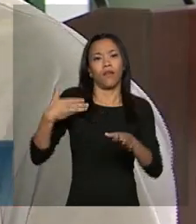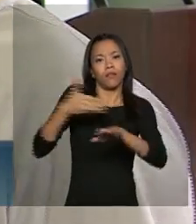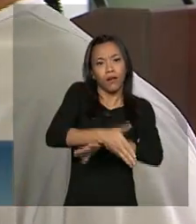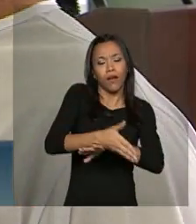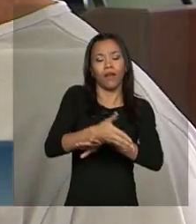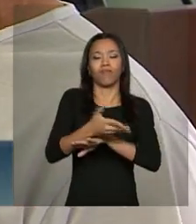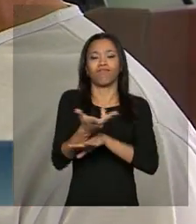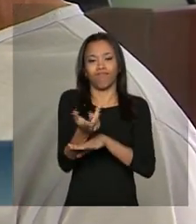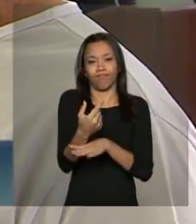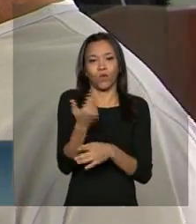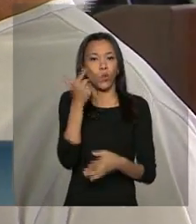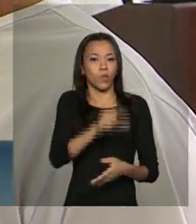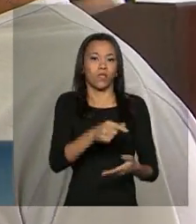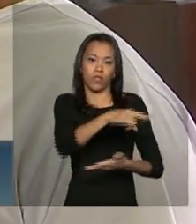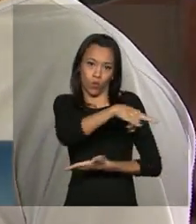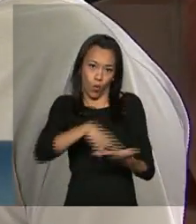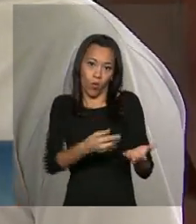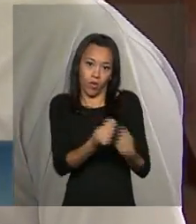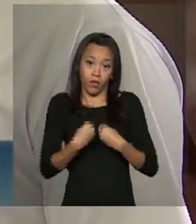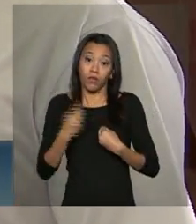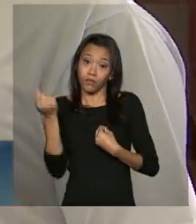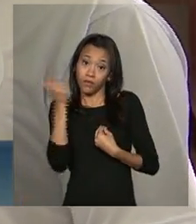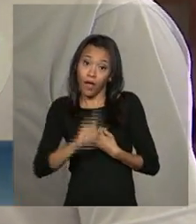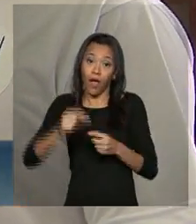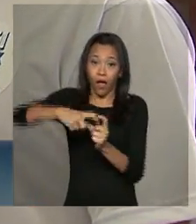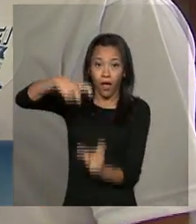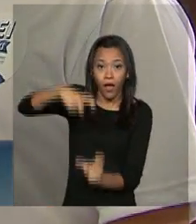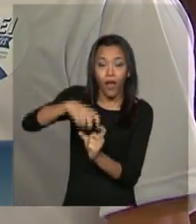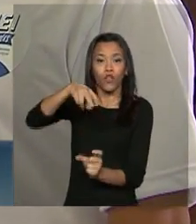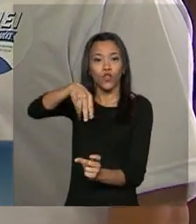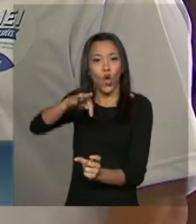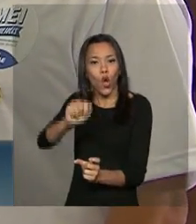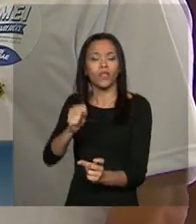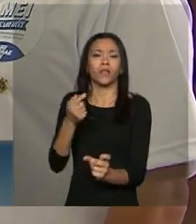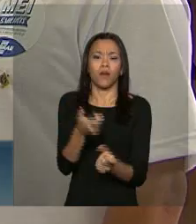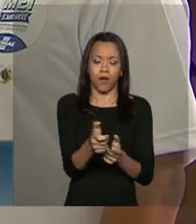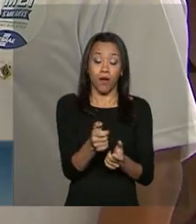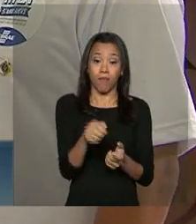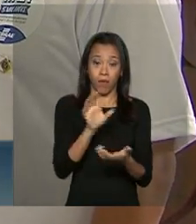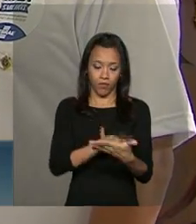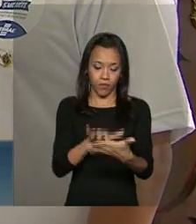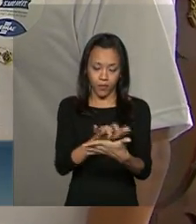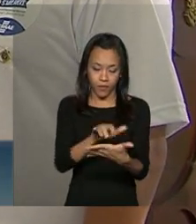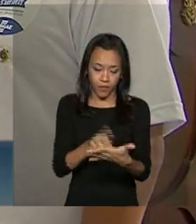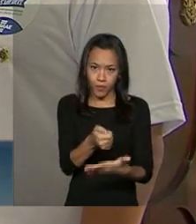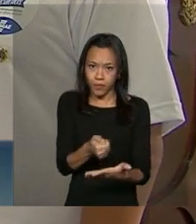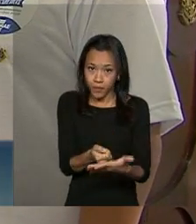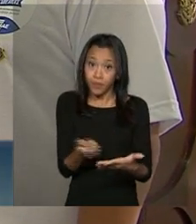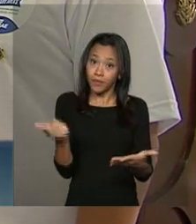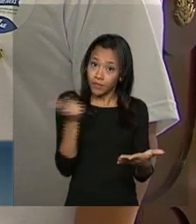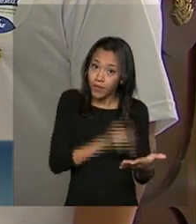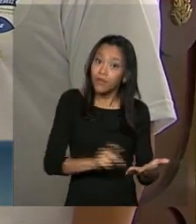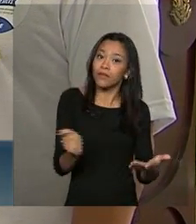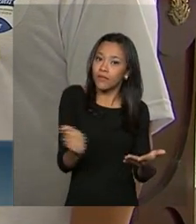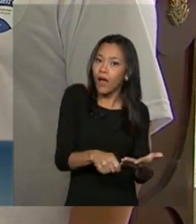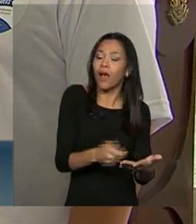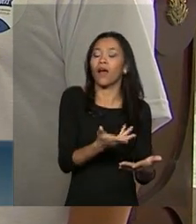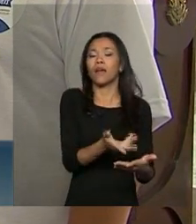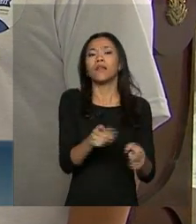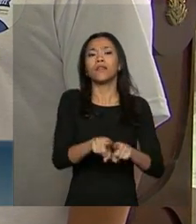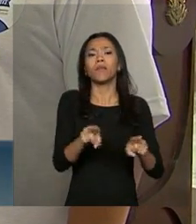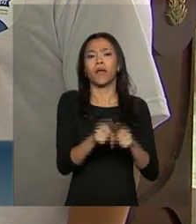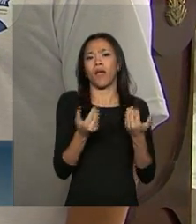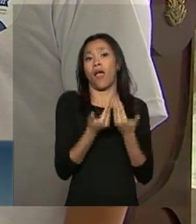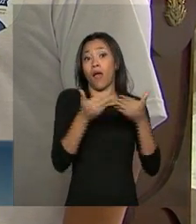nesse grupo. Poder emitir nota fiscal, poder trabalhar com máquina de cartão de crédito, poder contratar com grandes empresas ou com o governo,